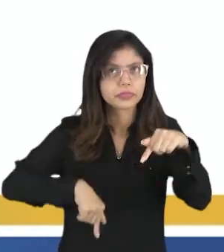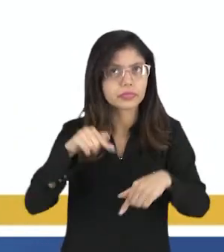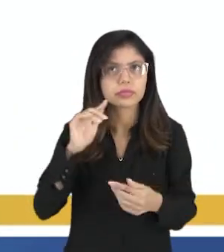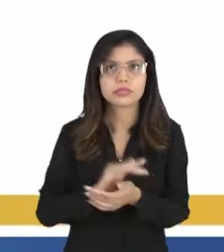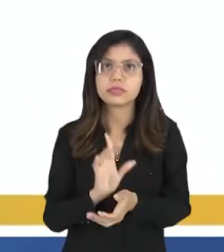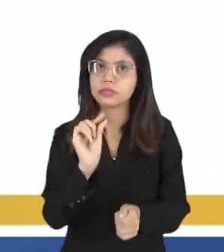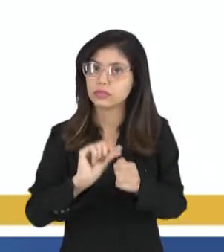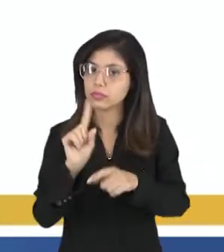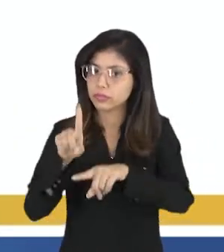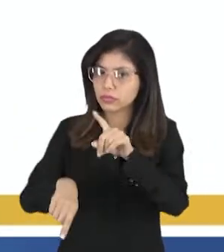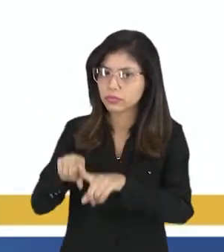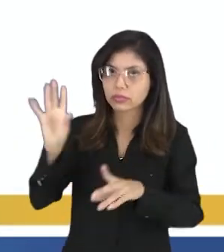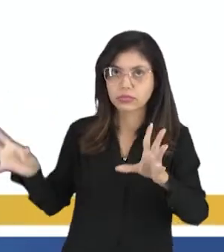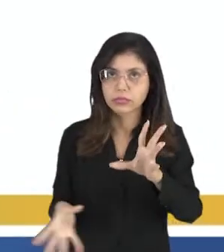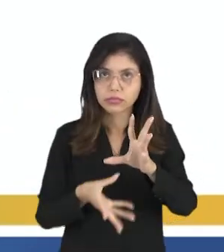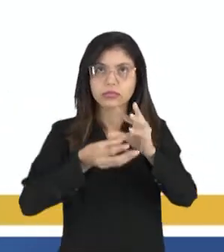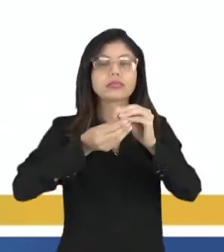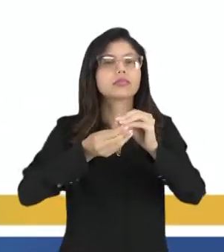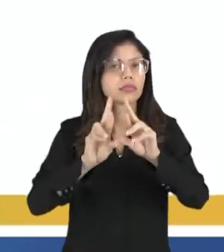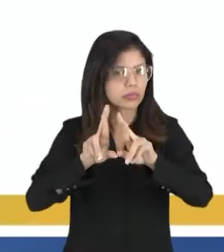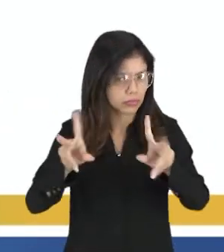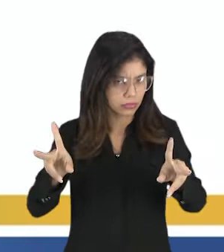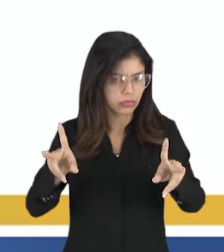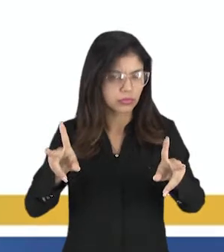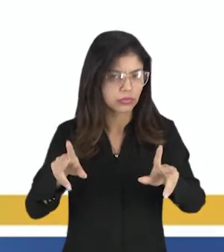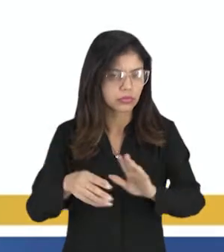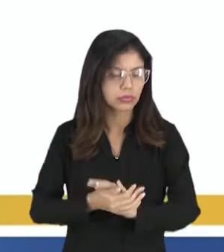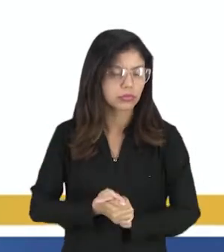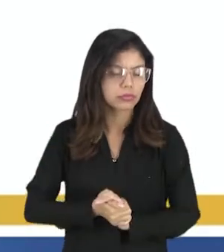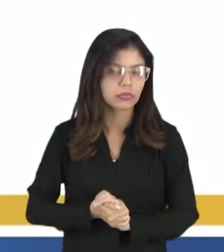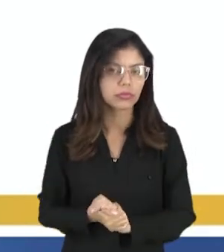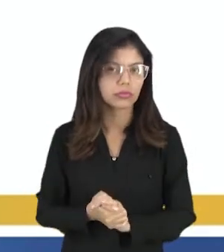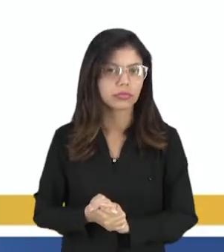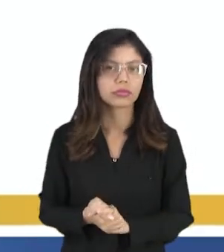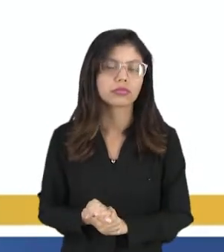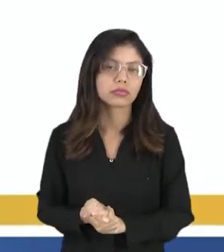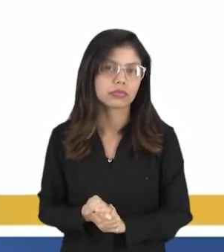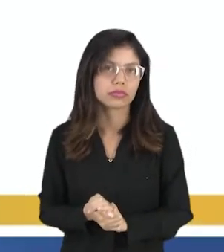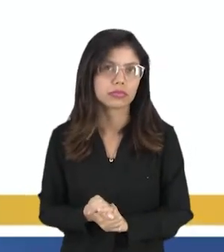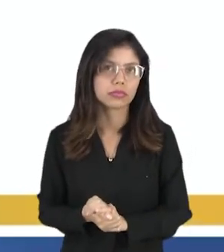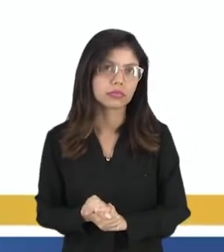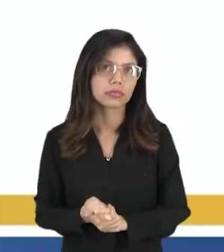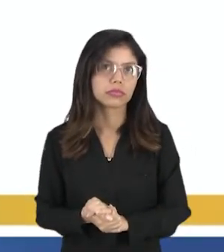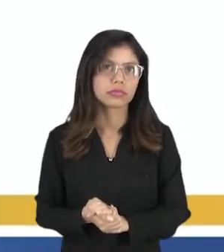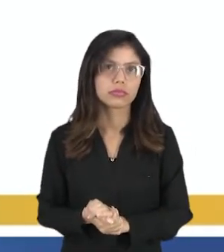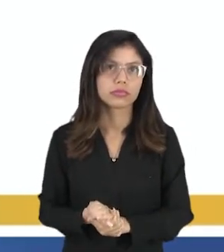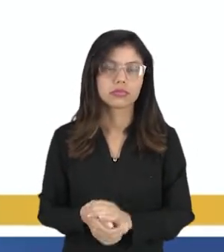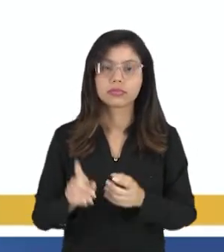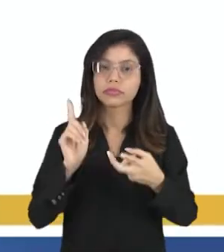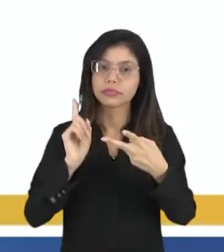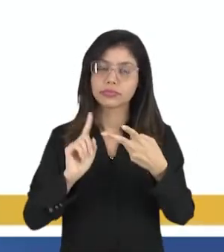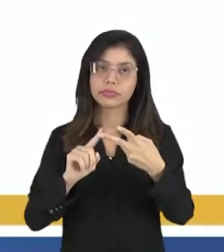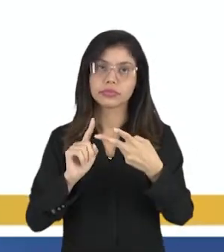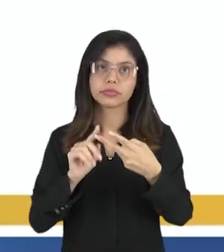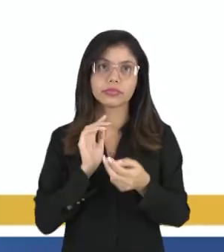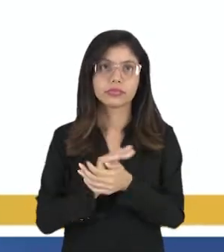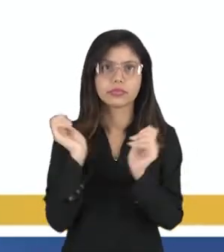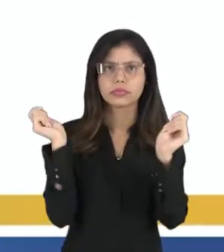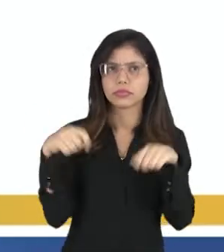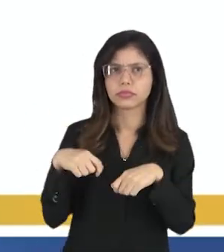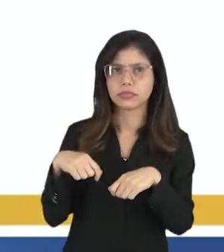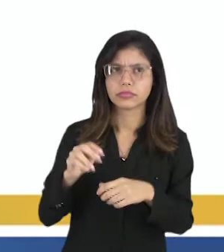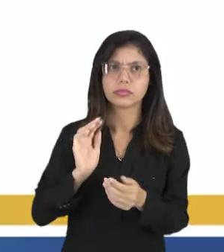químico formar materiais completamente diferentes? Segunda pergunta,